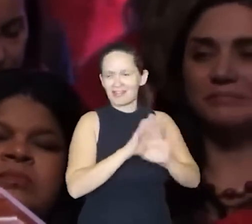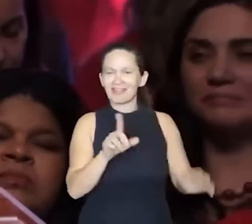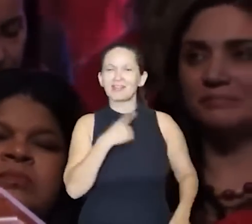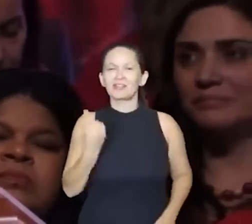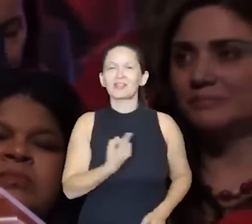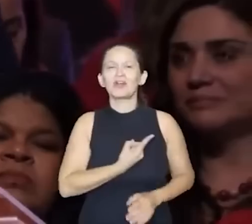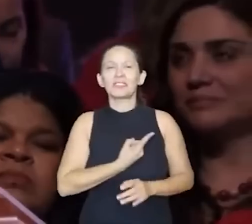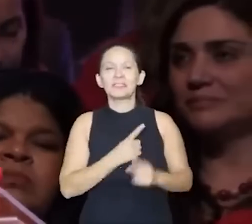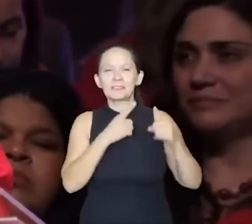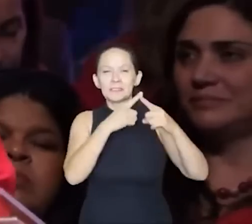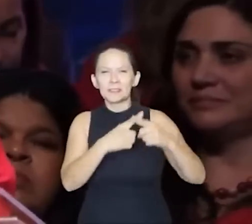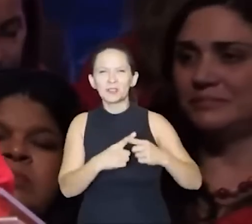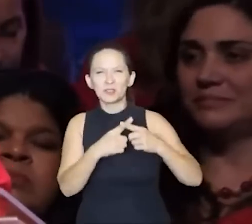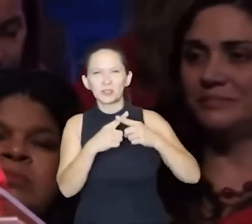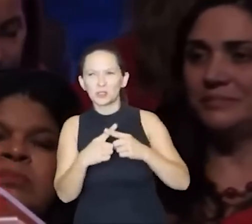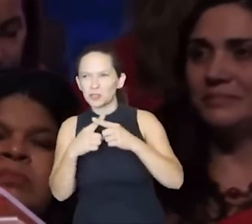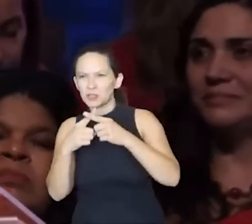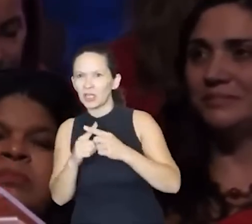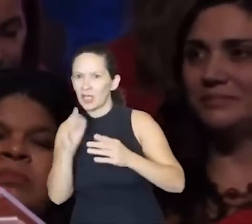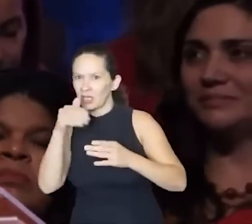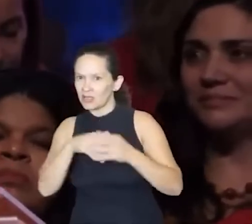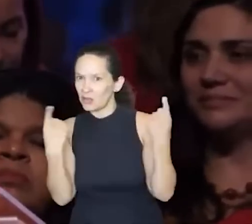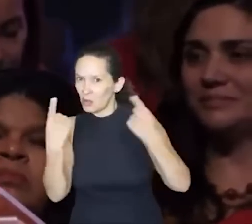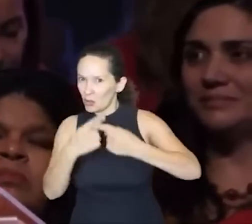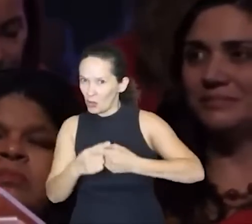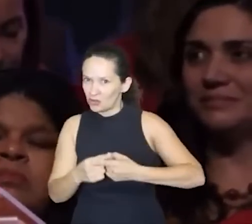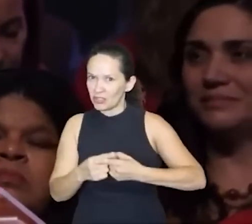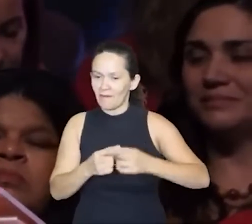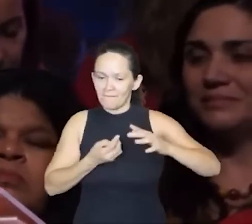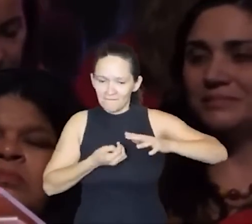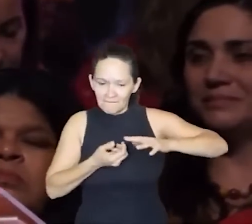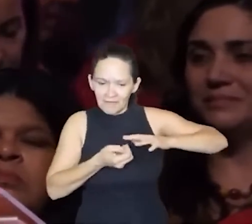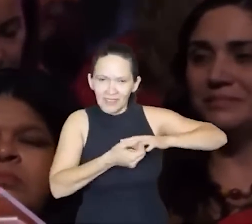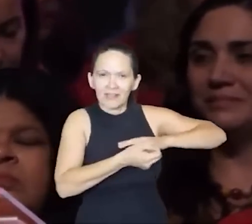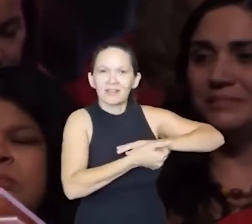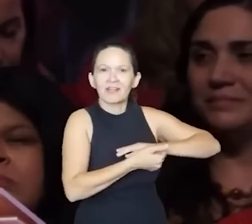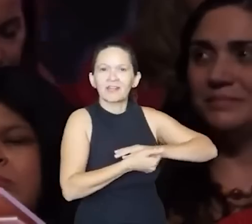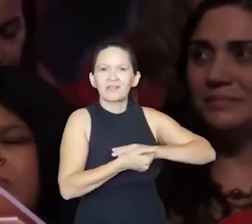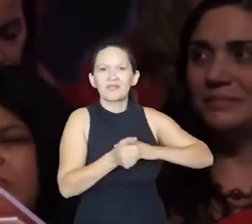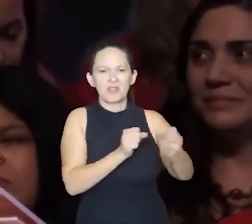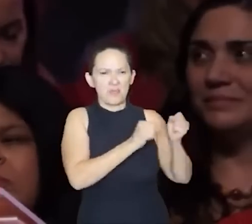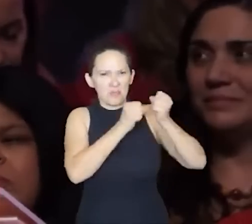máquinas poderosas de desinformação e abuso do poder.